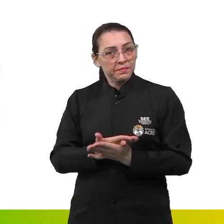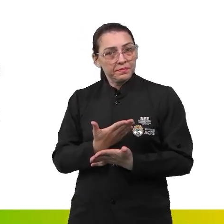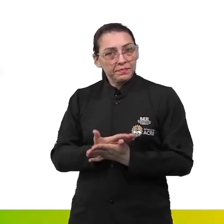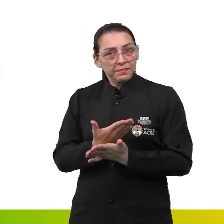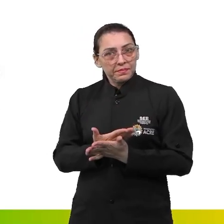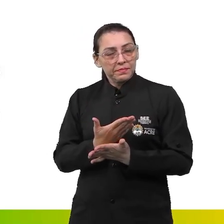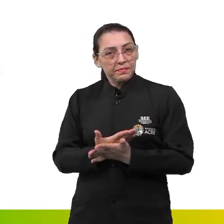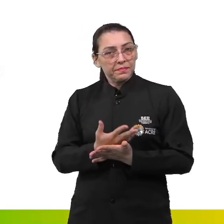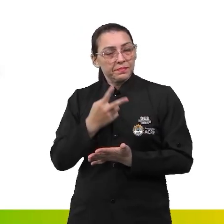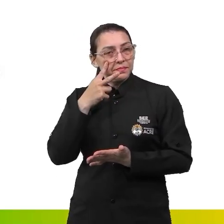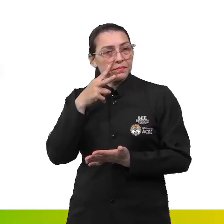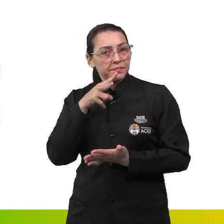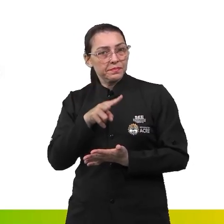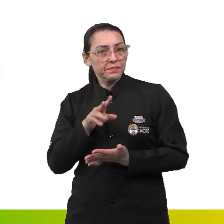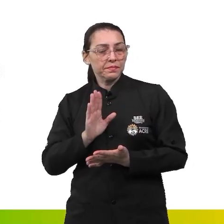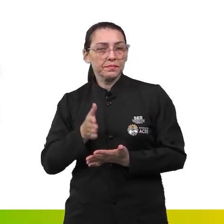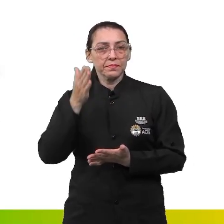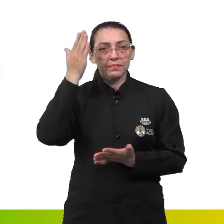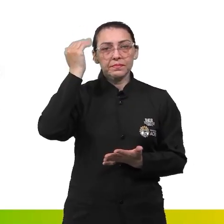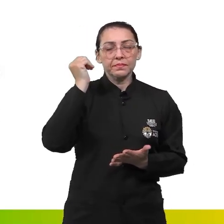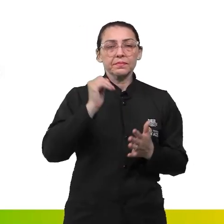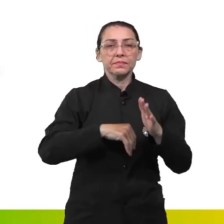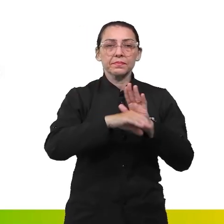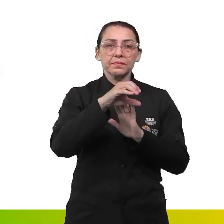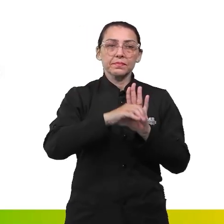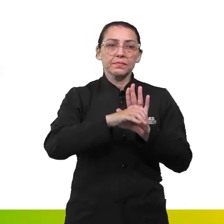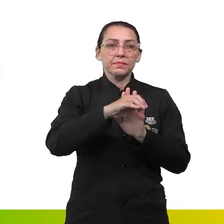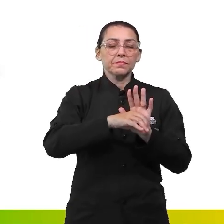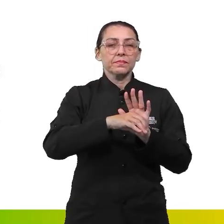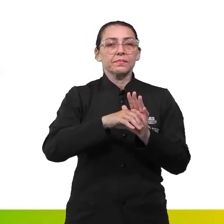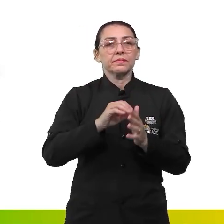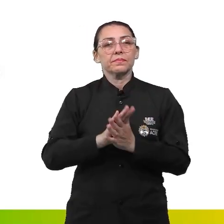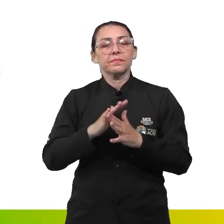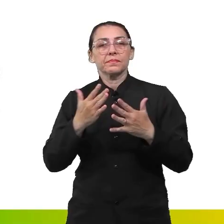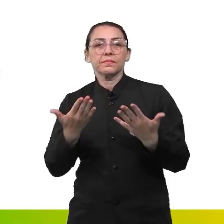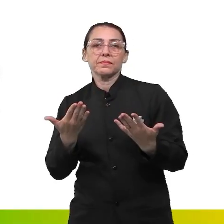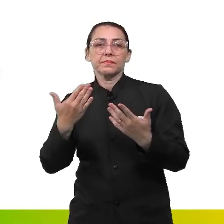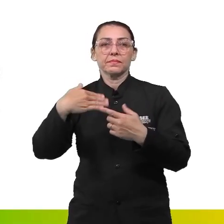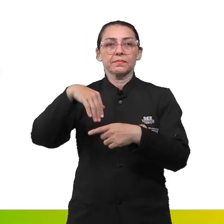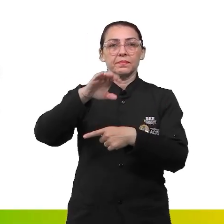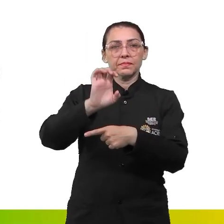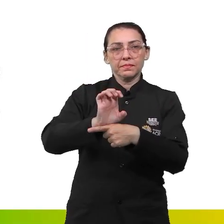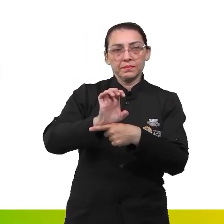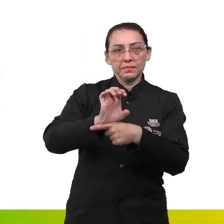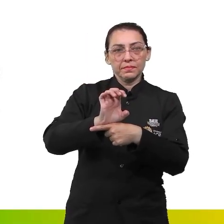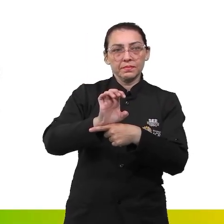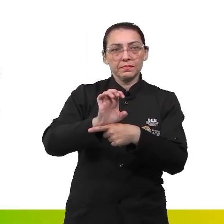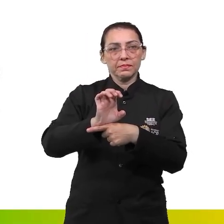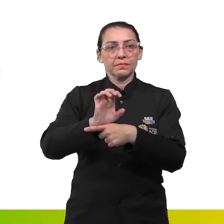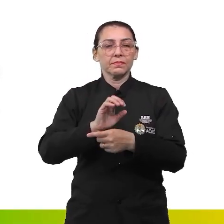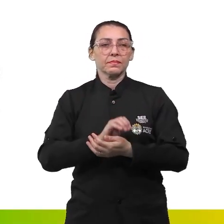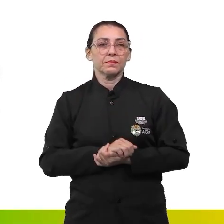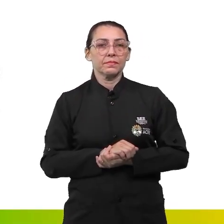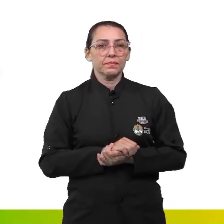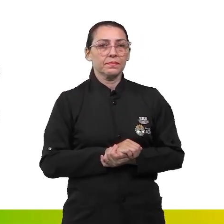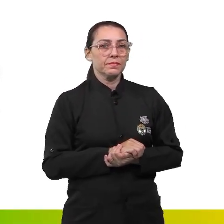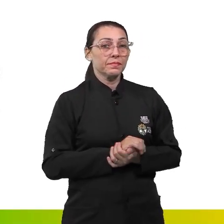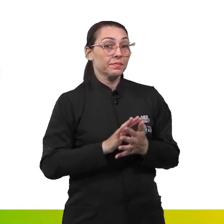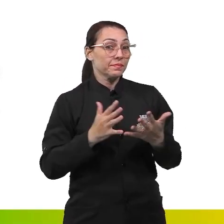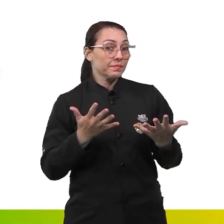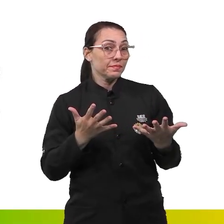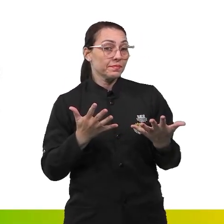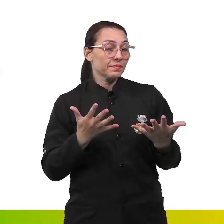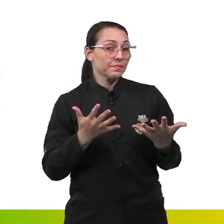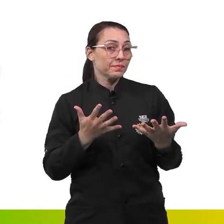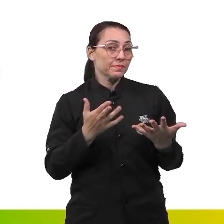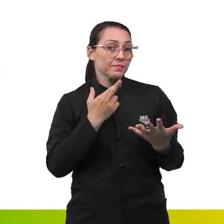estudamos, pelo que nós vimos, pelo que você já sabe do conteúdo, obviamente que é a alternativa. Qual, alunos?